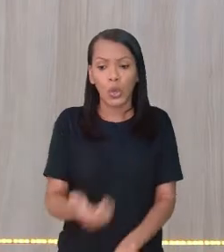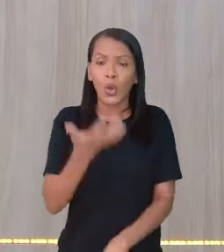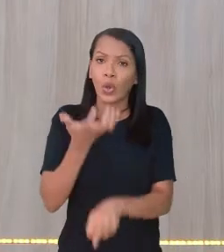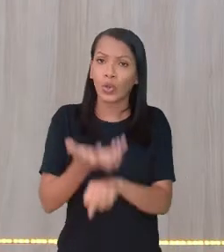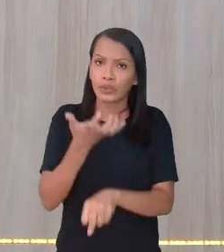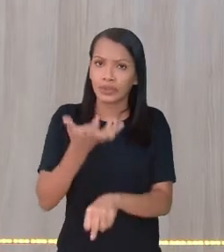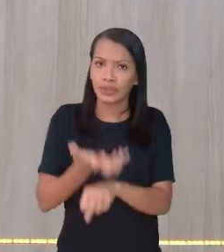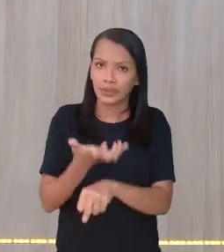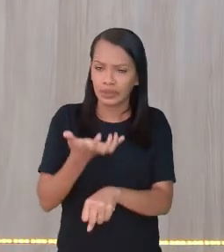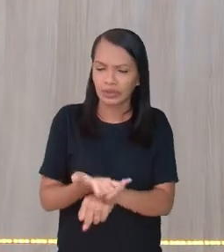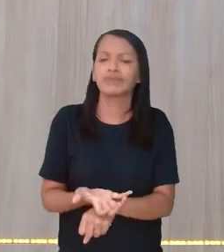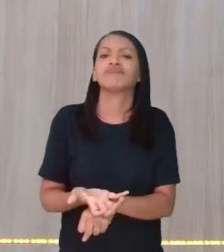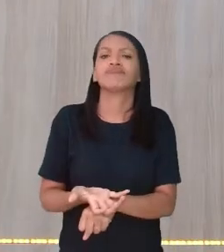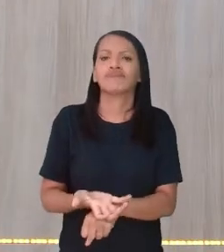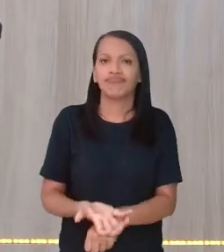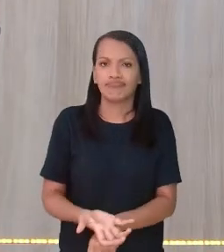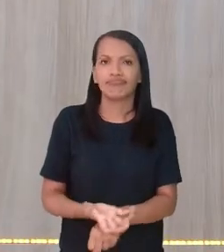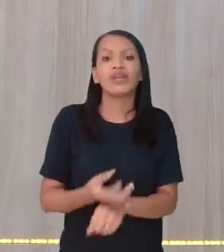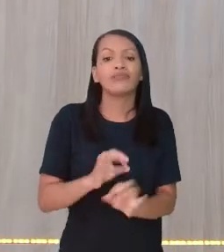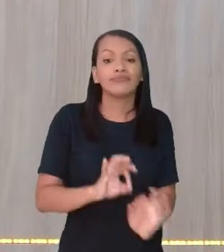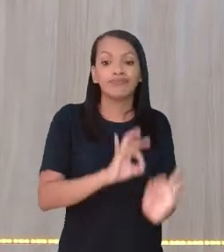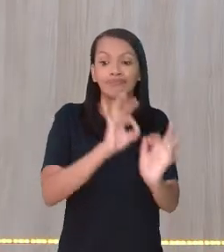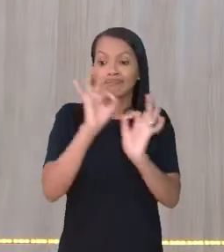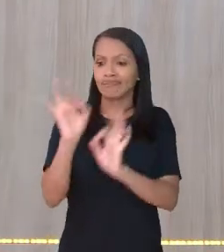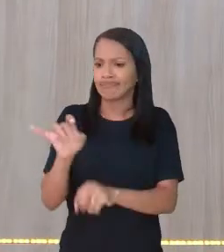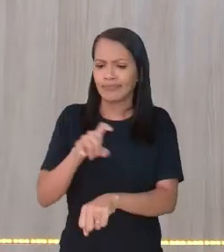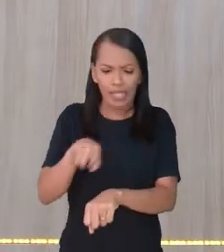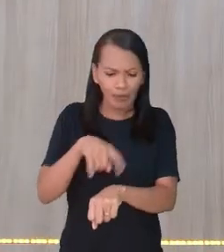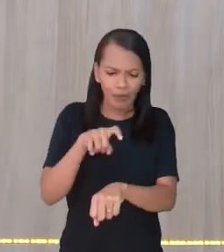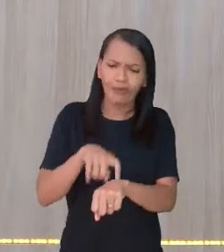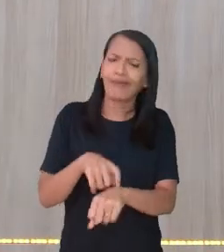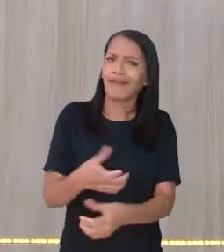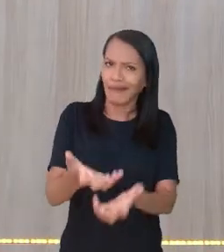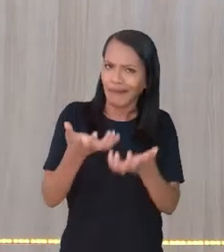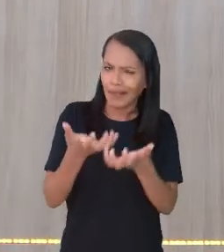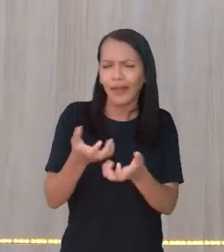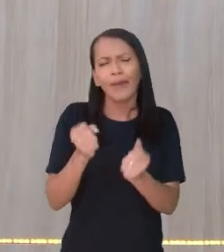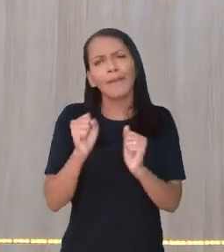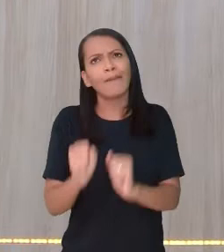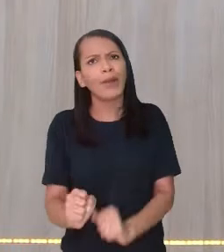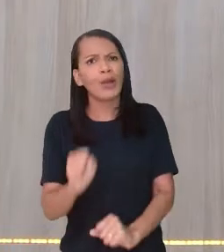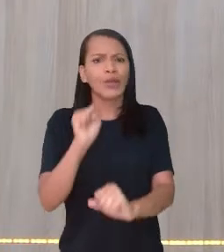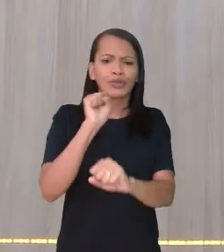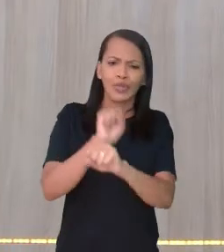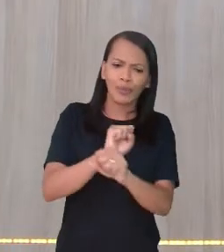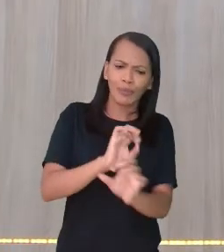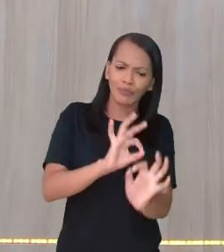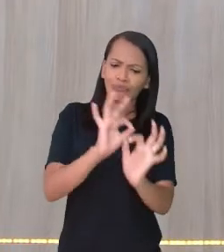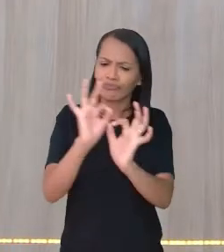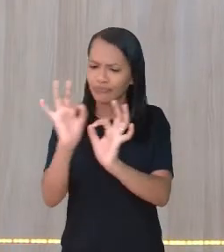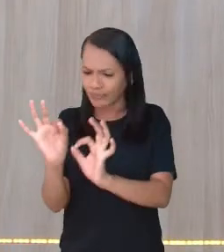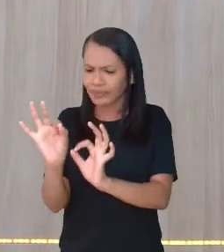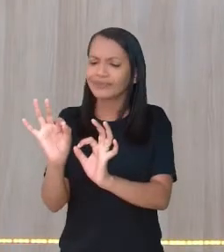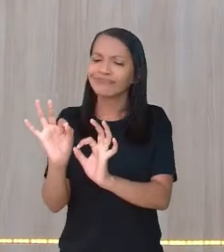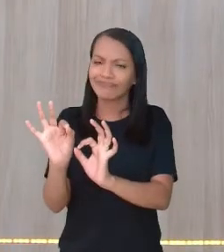outras disciplinas, que você pode assistir a hora que quiser, tá? Pode pausar aí, você pode fazer